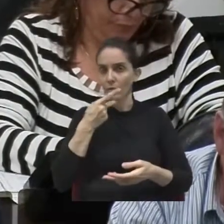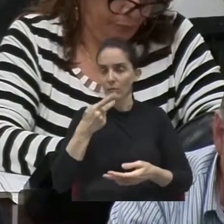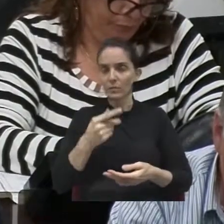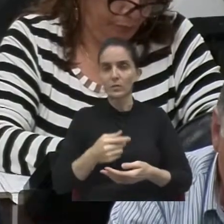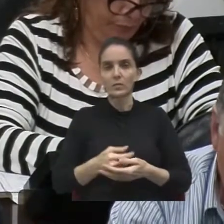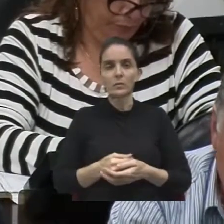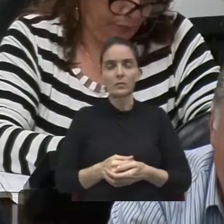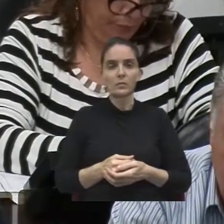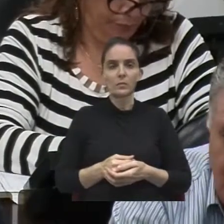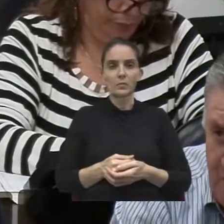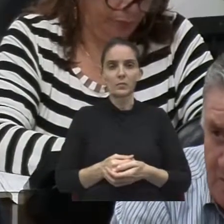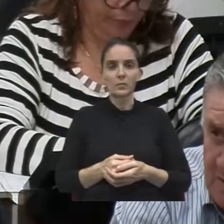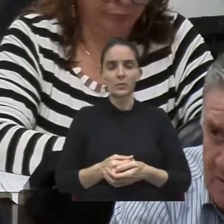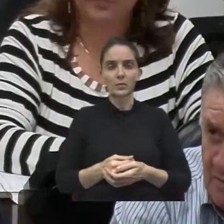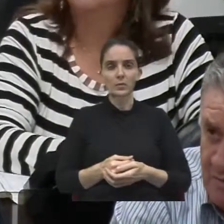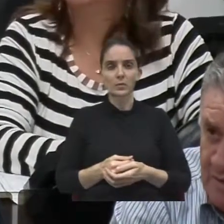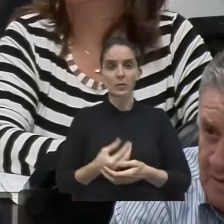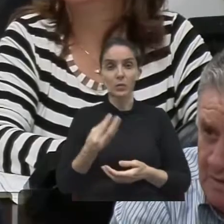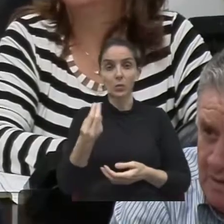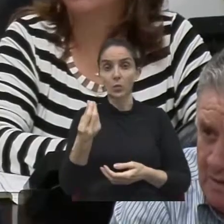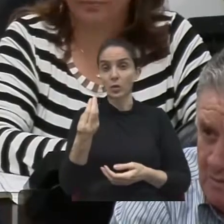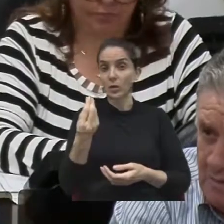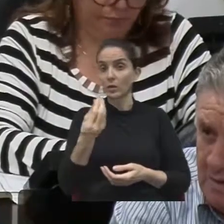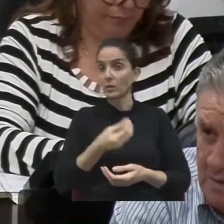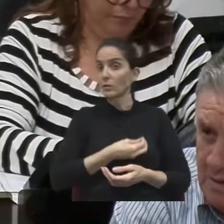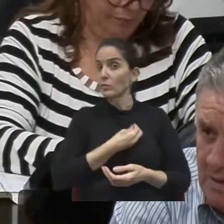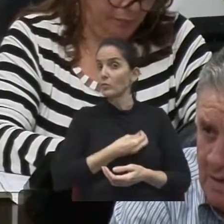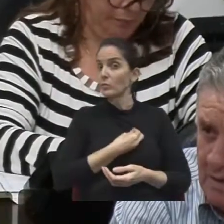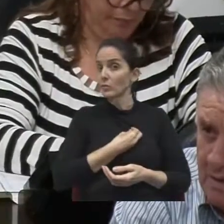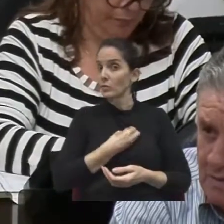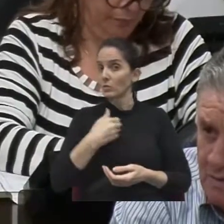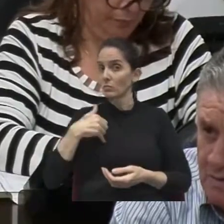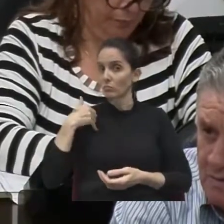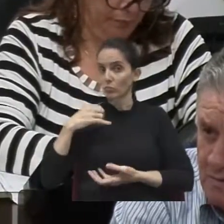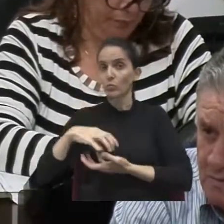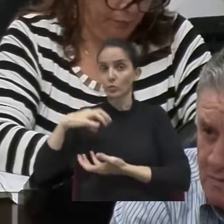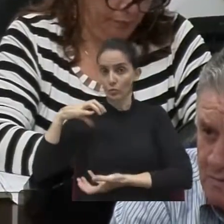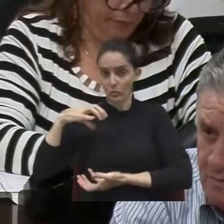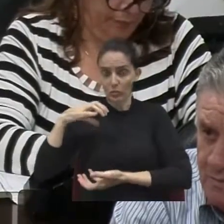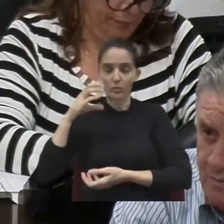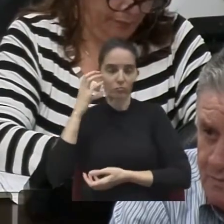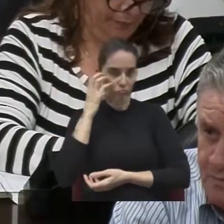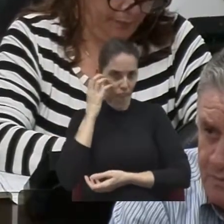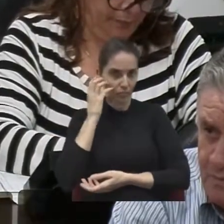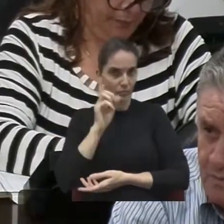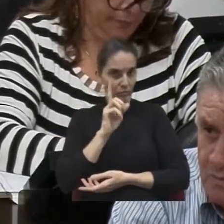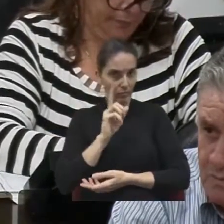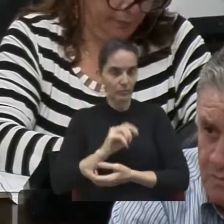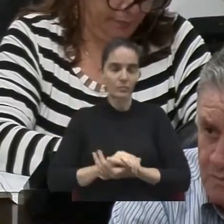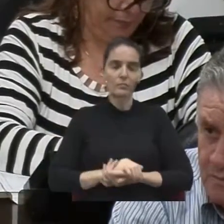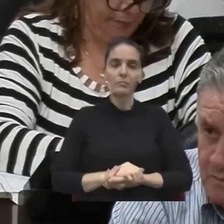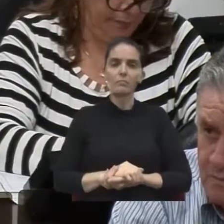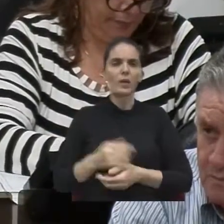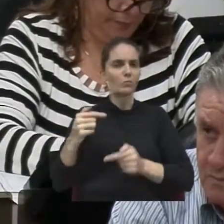sobre a qualidade de vida do idoso, doutor Marcelo. Discutimos tanto, foram